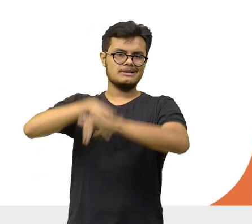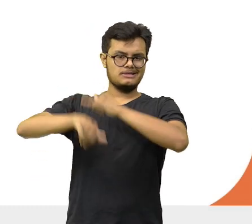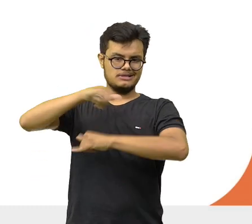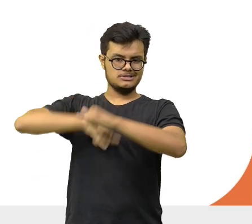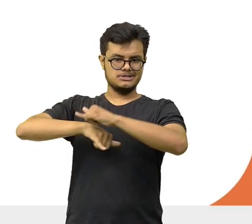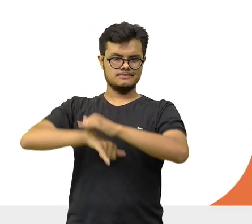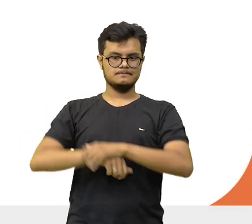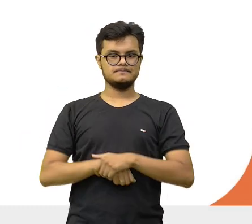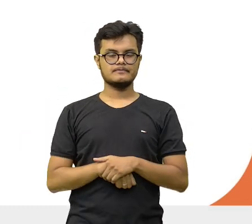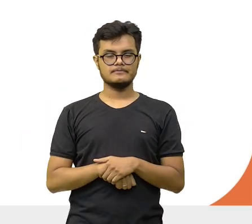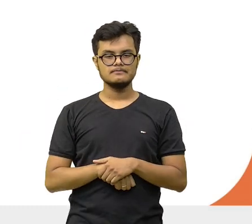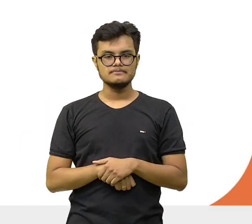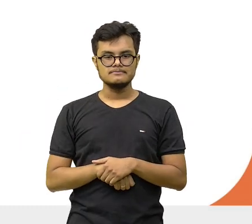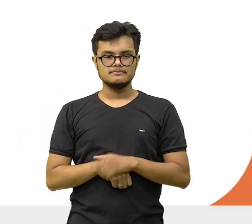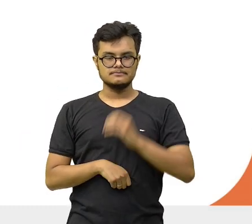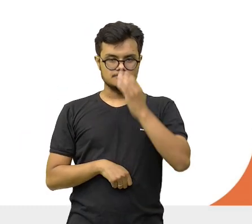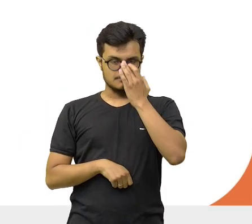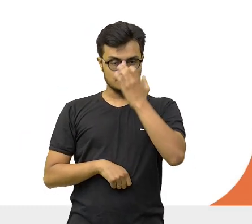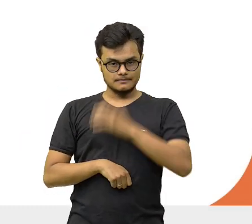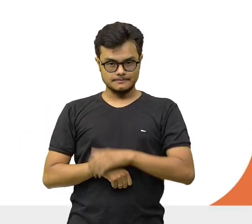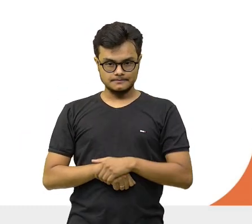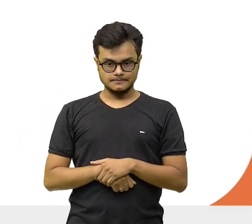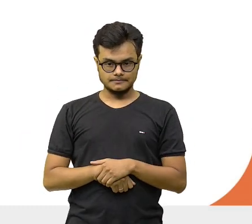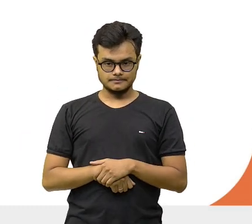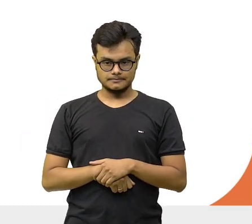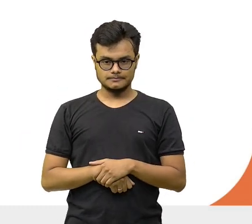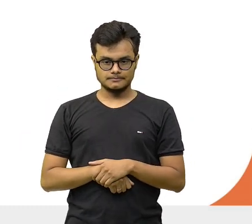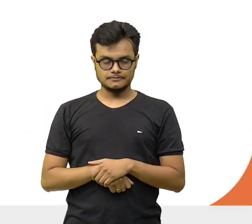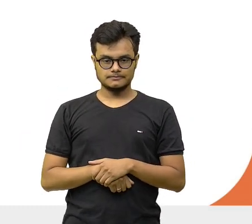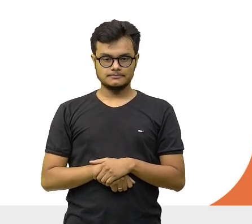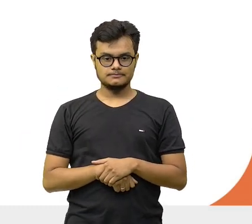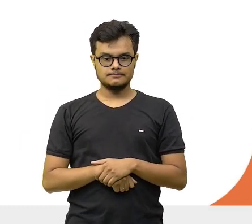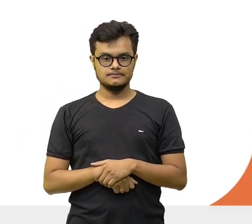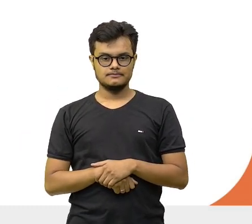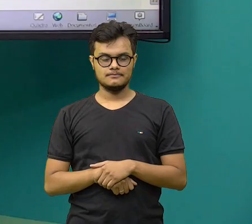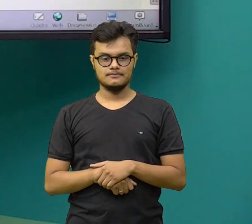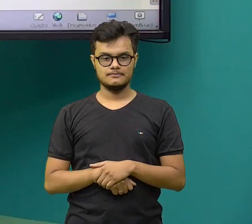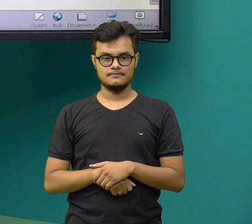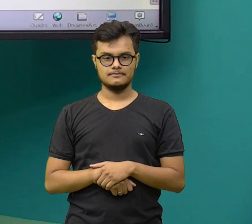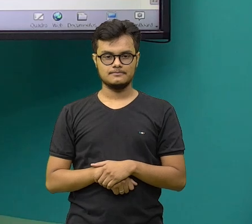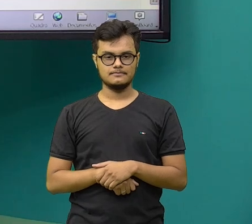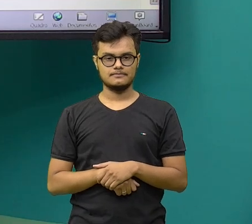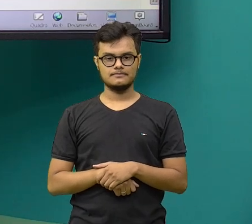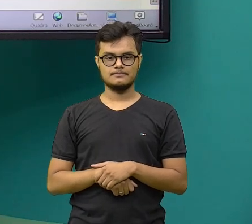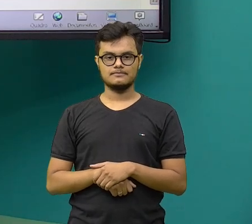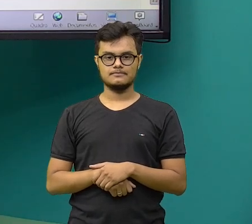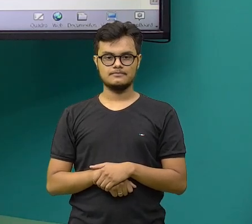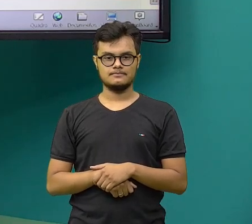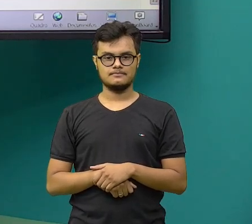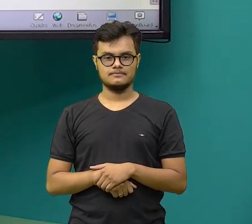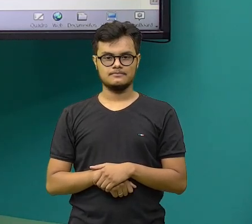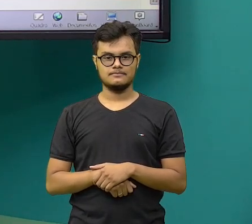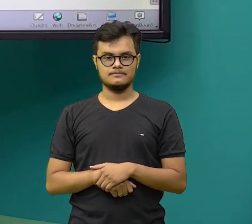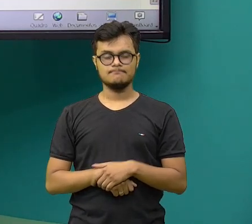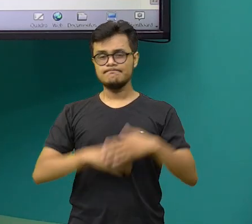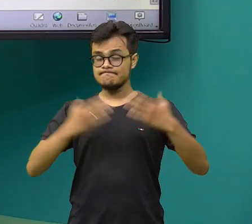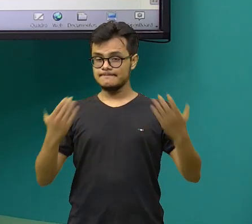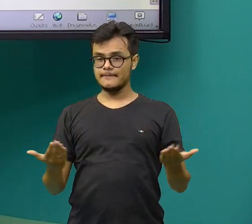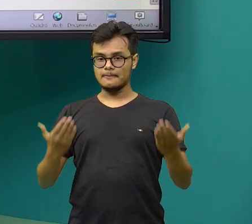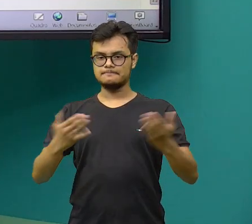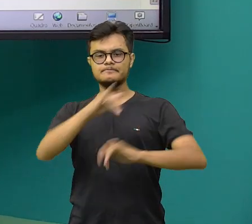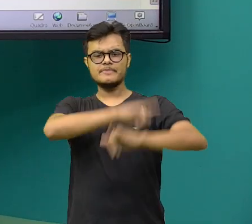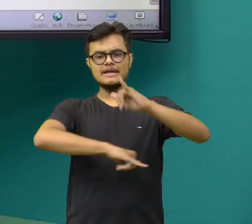eletrização, essas cargas trocando de um corpo para outro. Processos de eletrização,